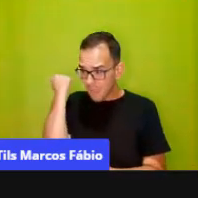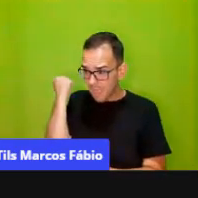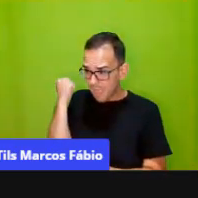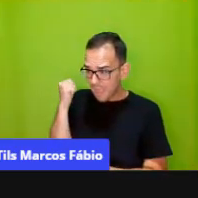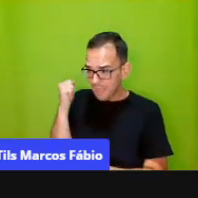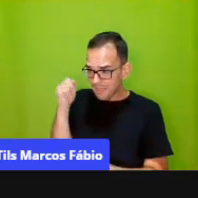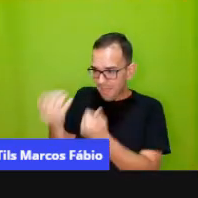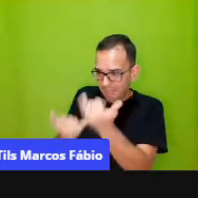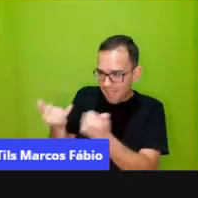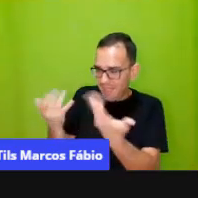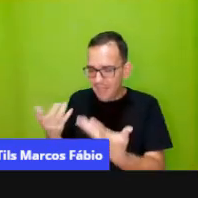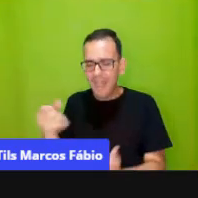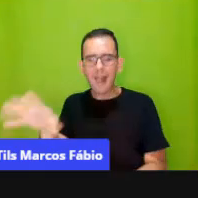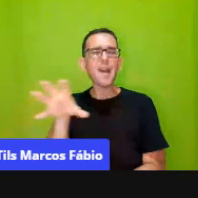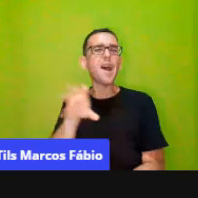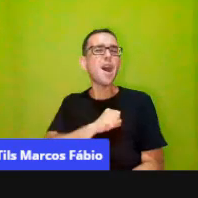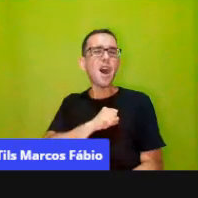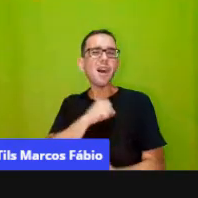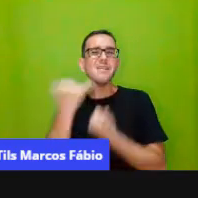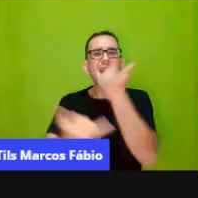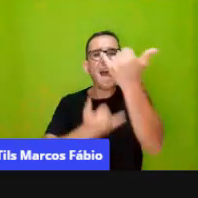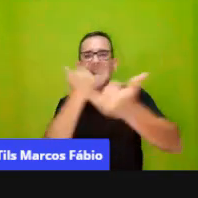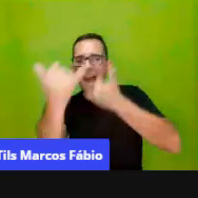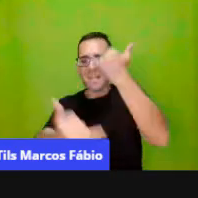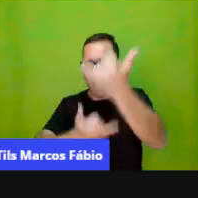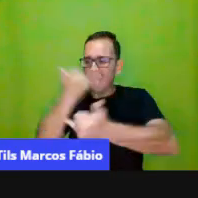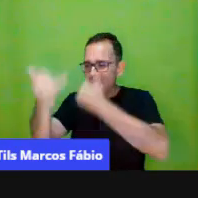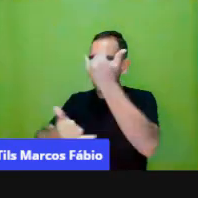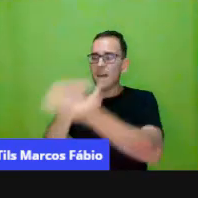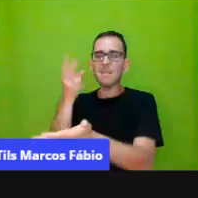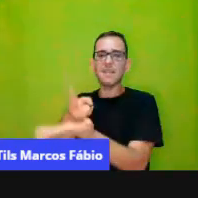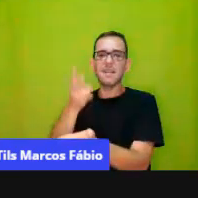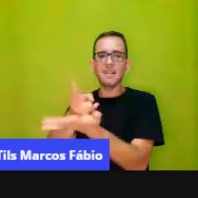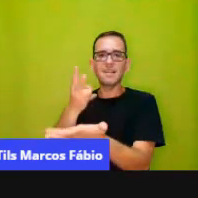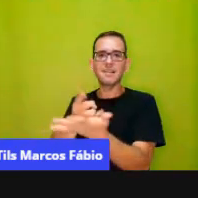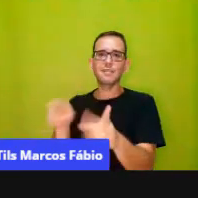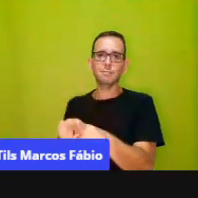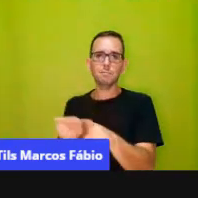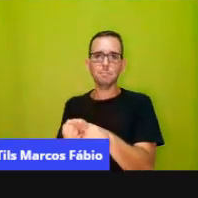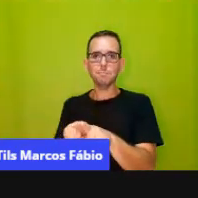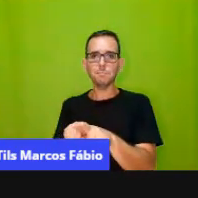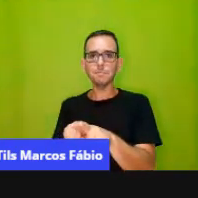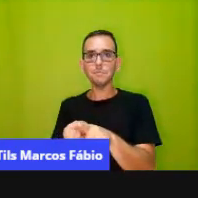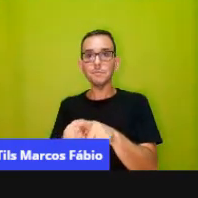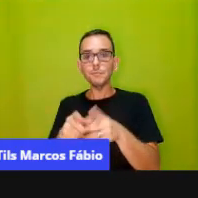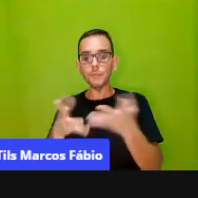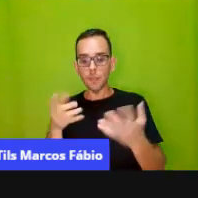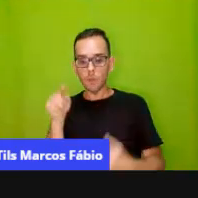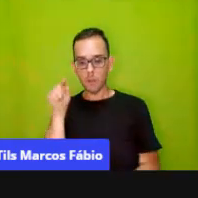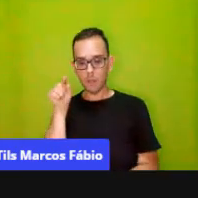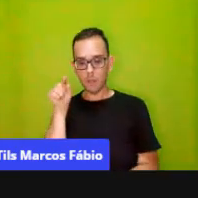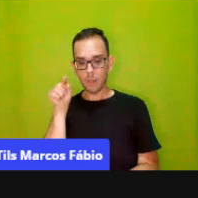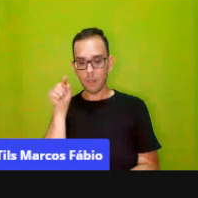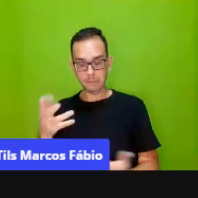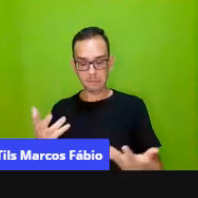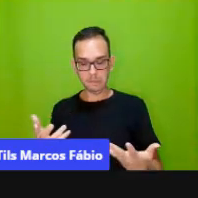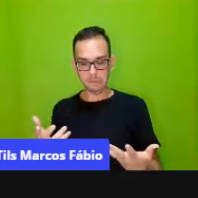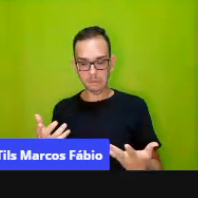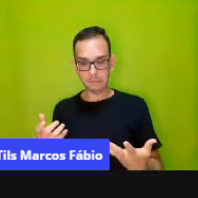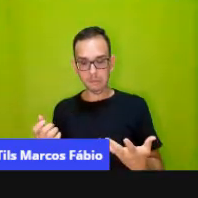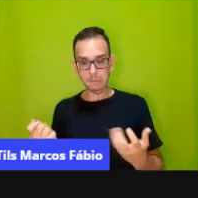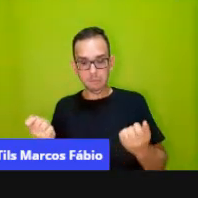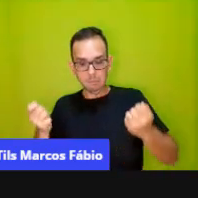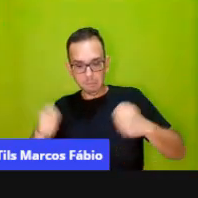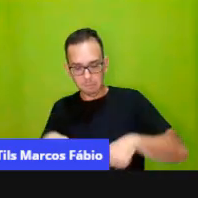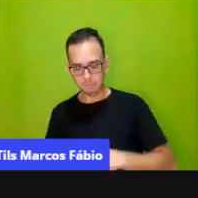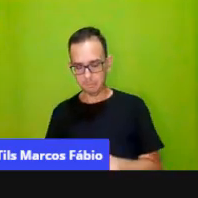Então, ela gostava de brincar com a bolinha, e essa bolinha ficava sempre com ela. E essa aqui, pode botar o filme?